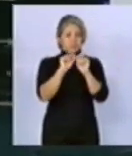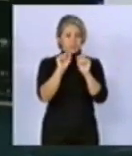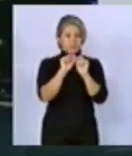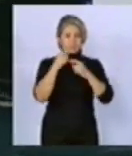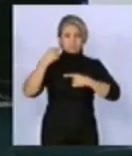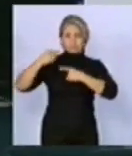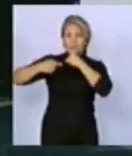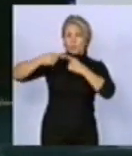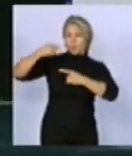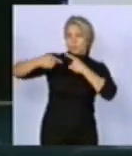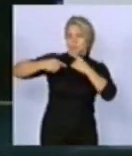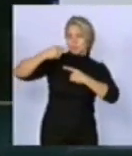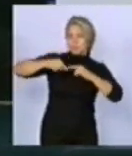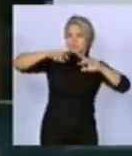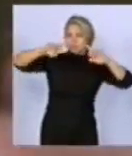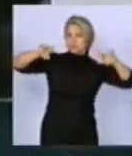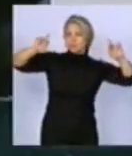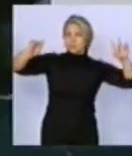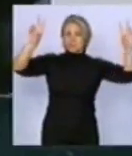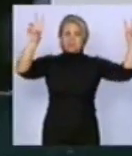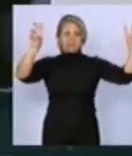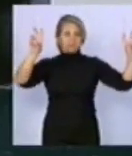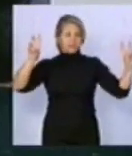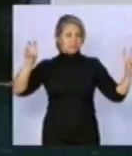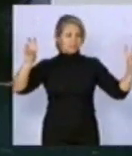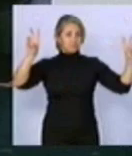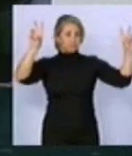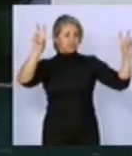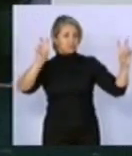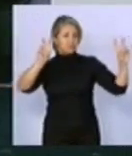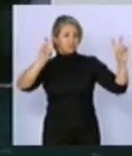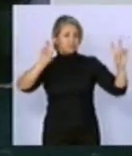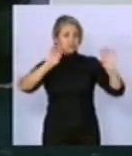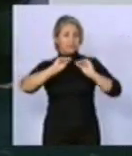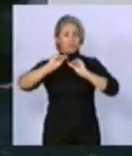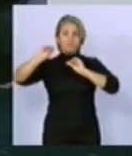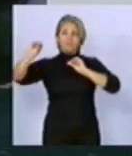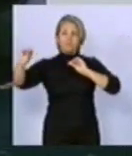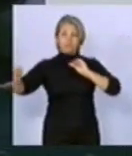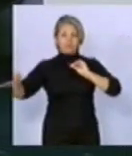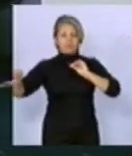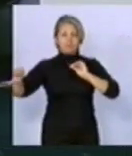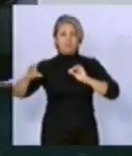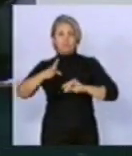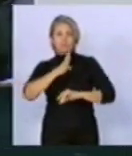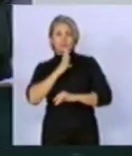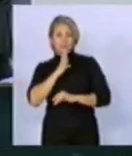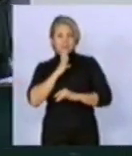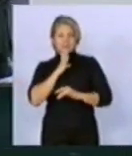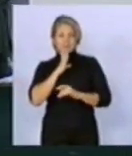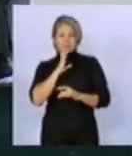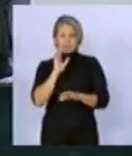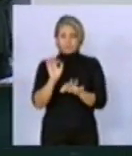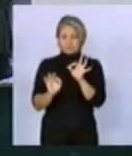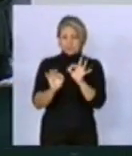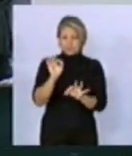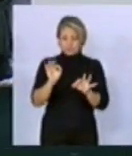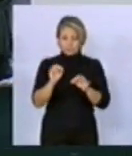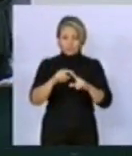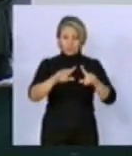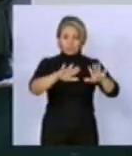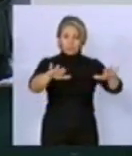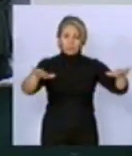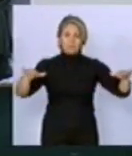debate multidisciplinar sobre um tema que escapa ao conhecimento jurídico estreito estão aqui nesse ambiente